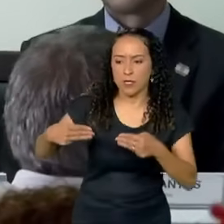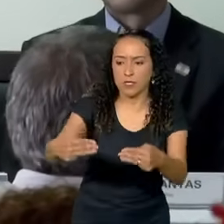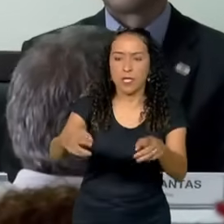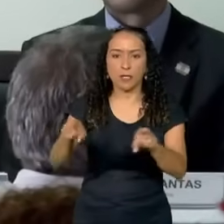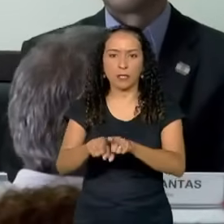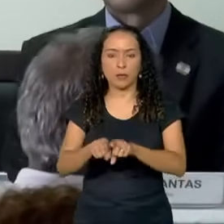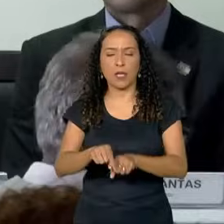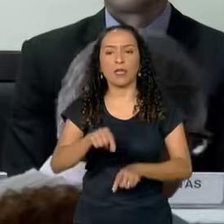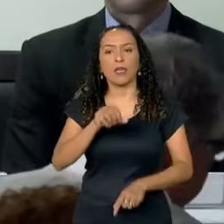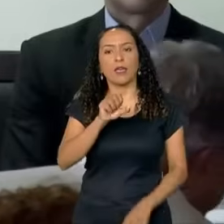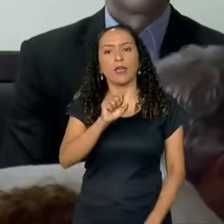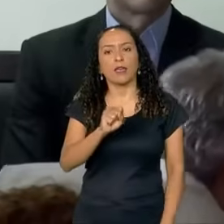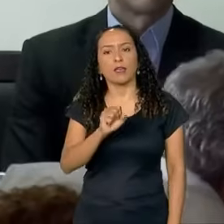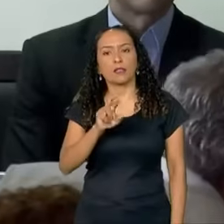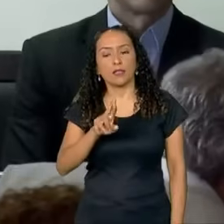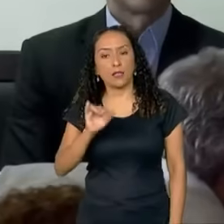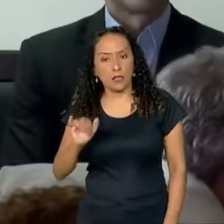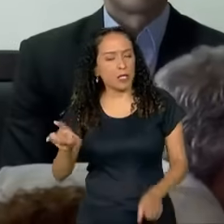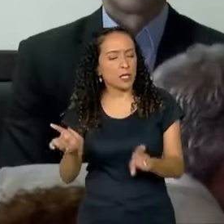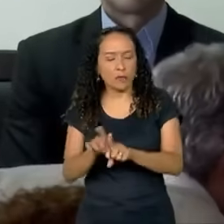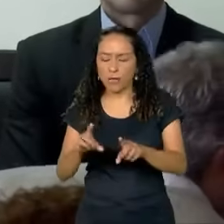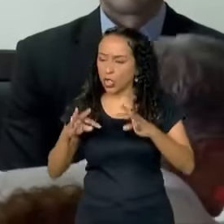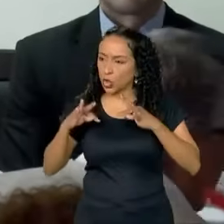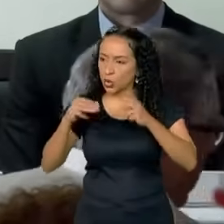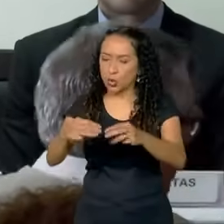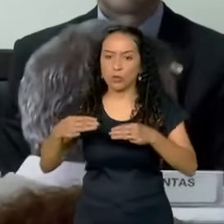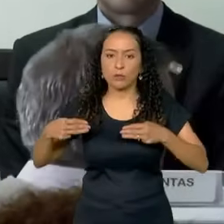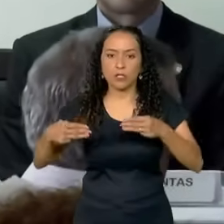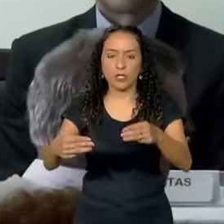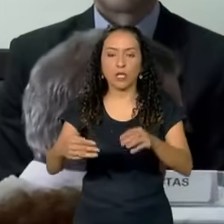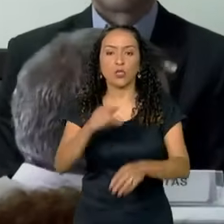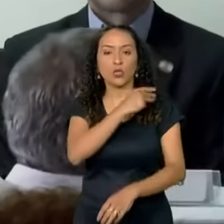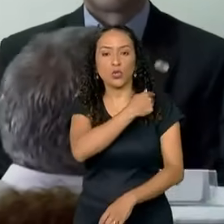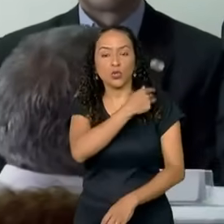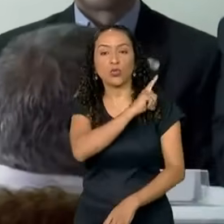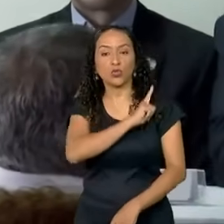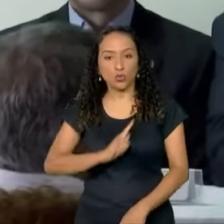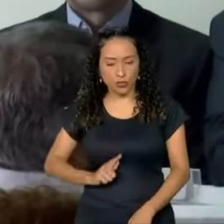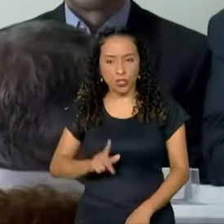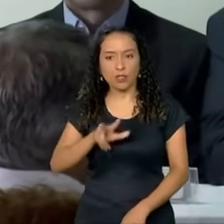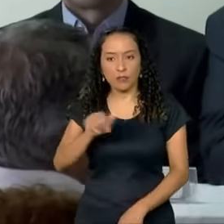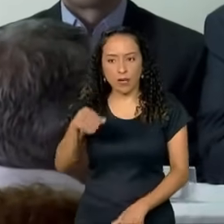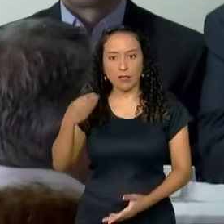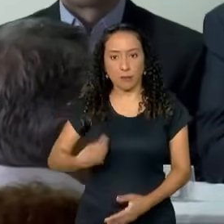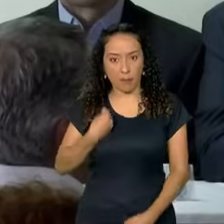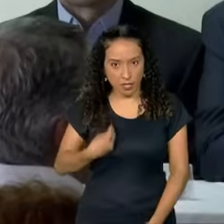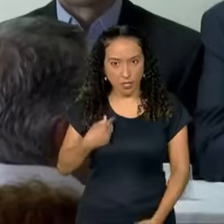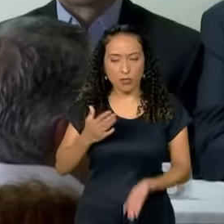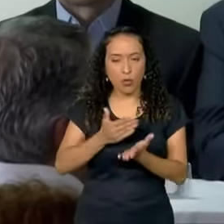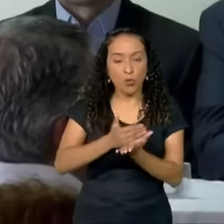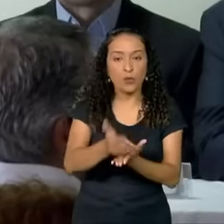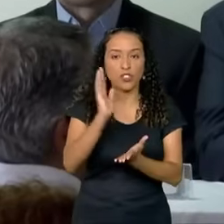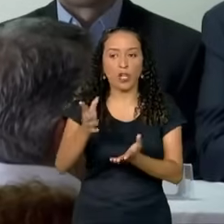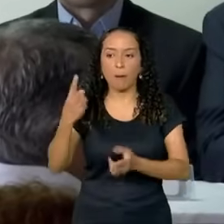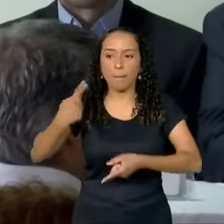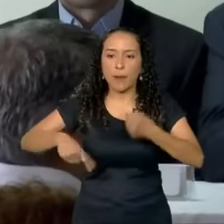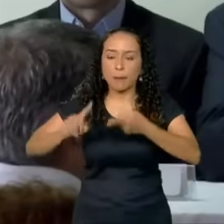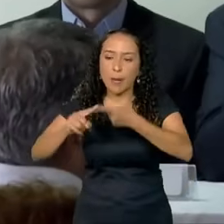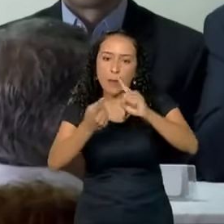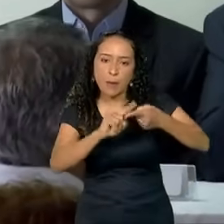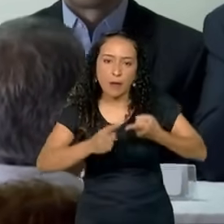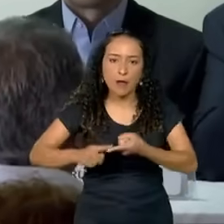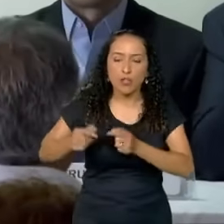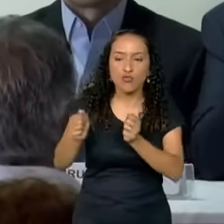do SRI, praticamente todos os ministérios do governo estarão presentes, já iniciando uma discussão com